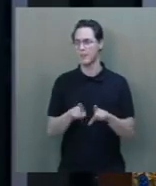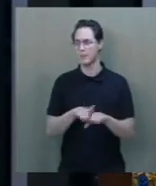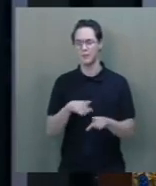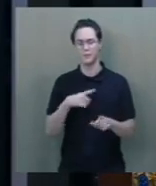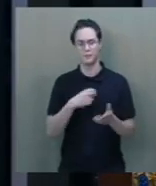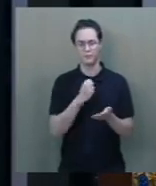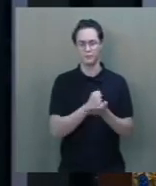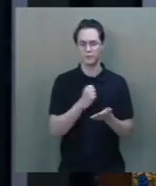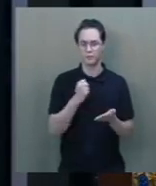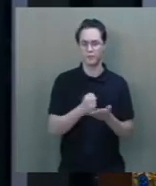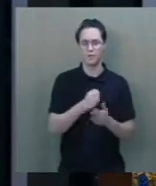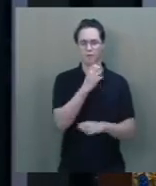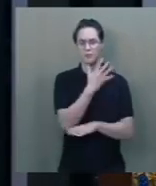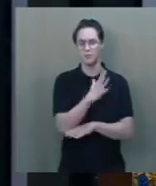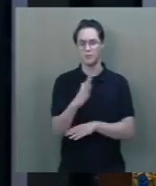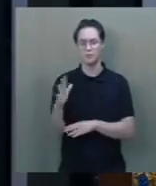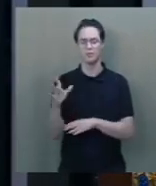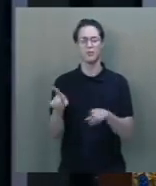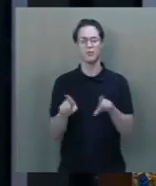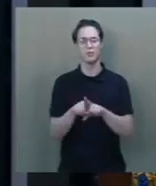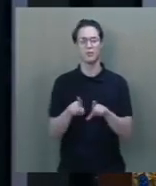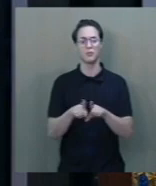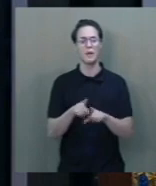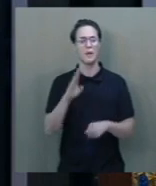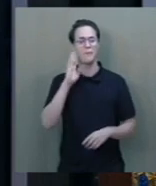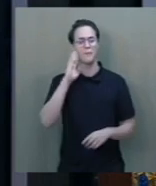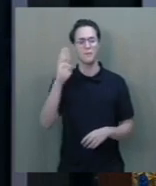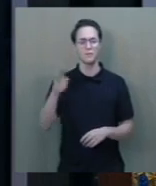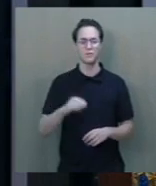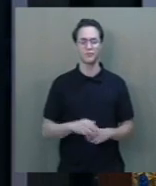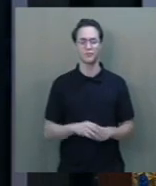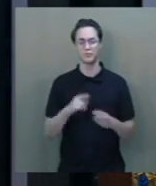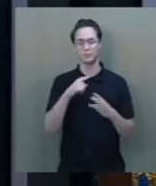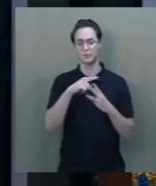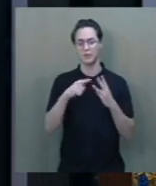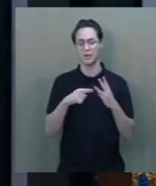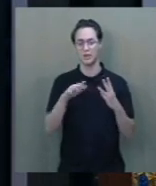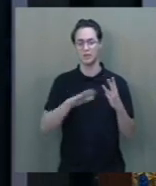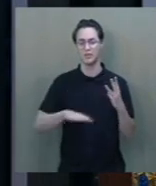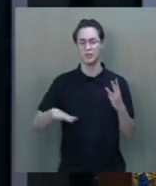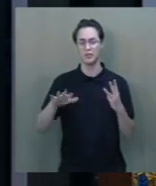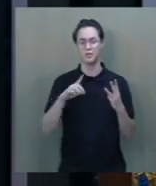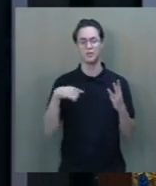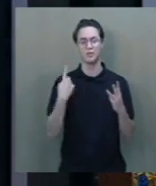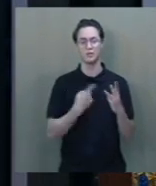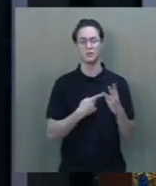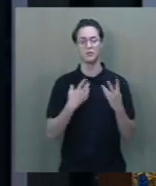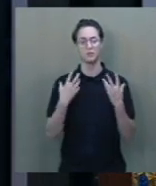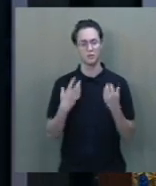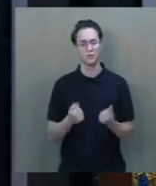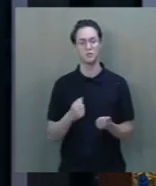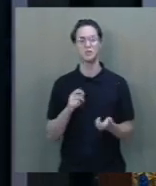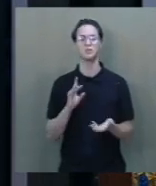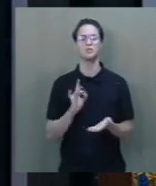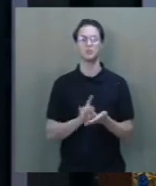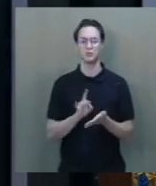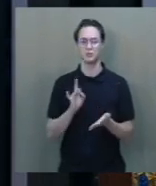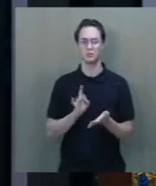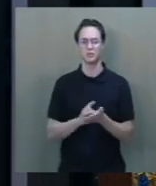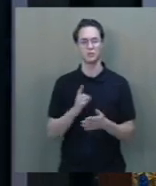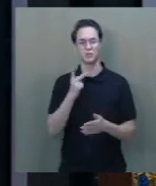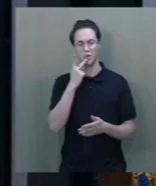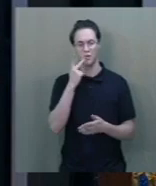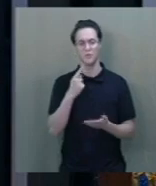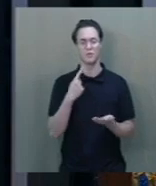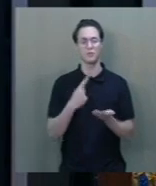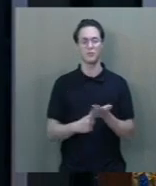regularização fundiária e, acima de tudo, as três áreas aonde nós vamos, de verdade, afirmar que